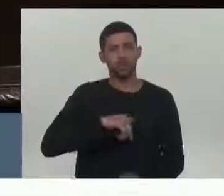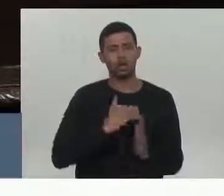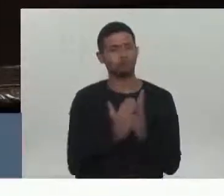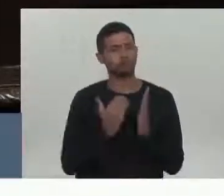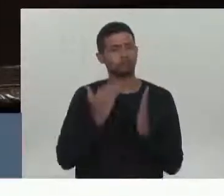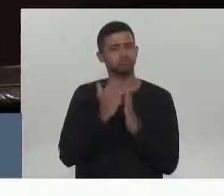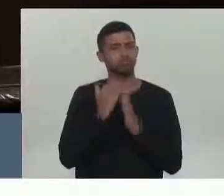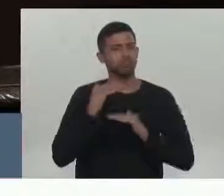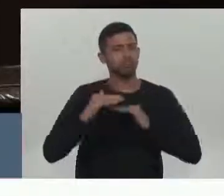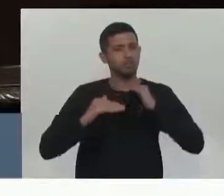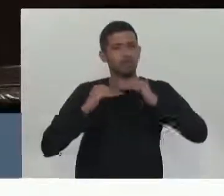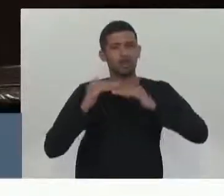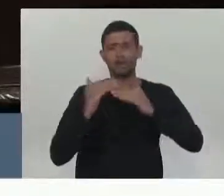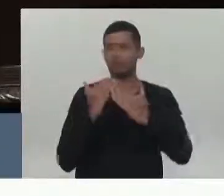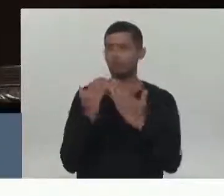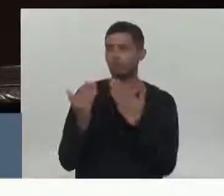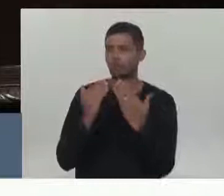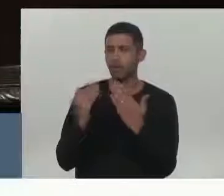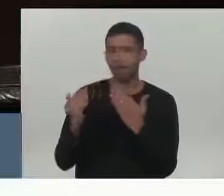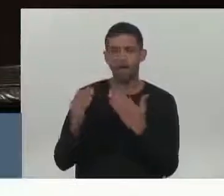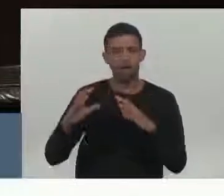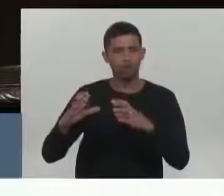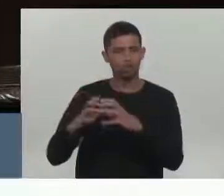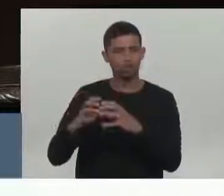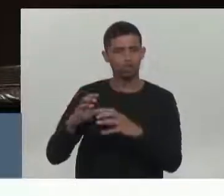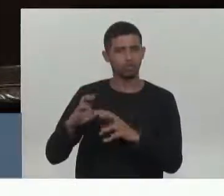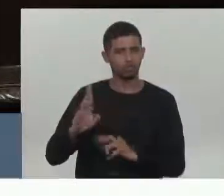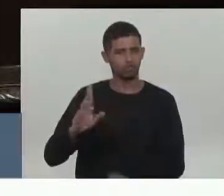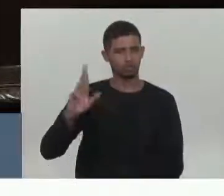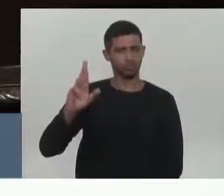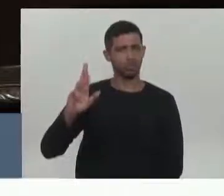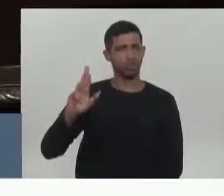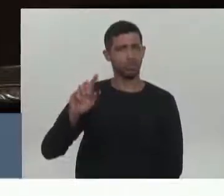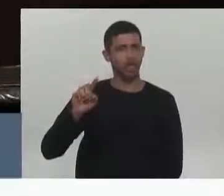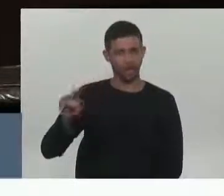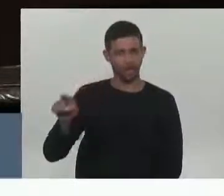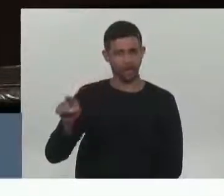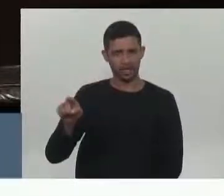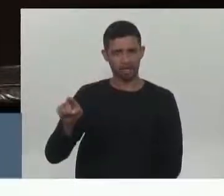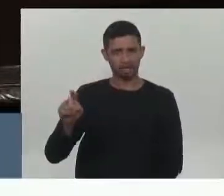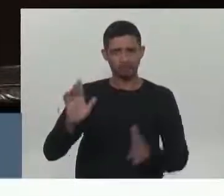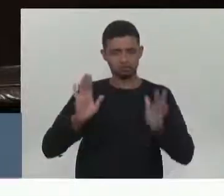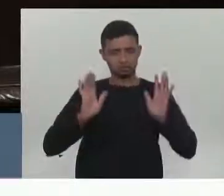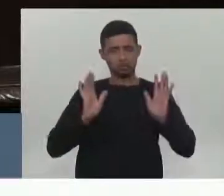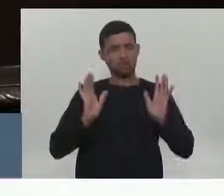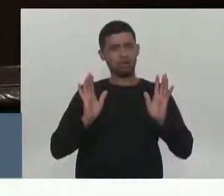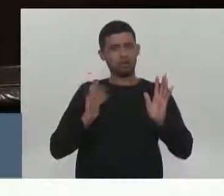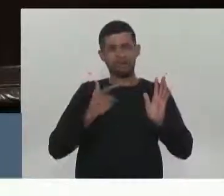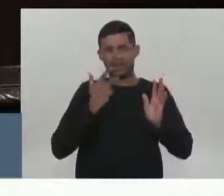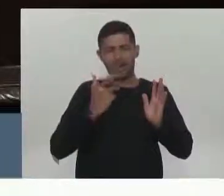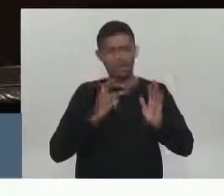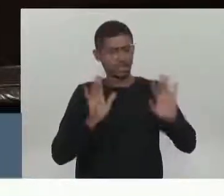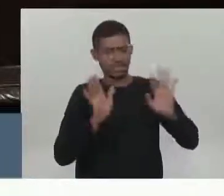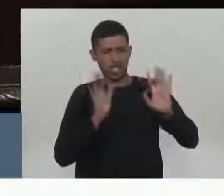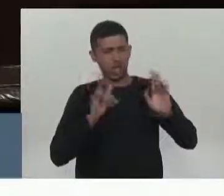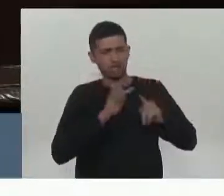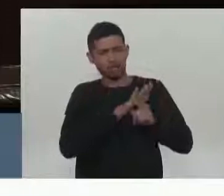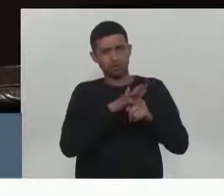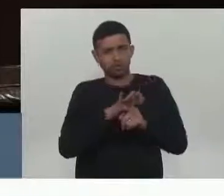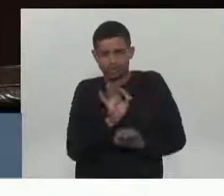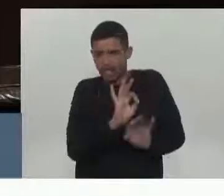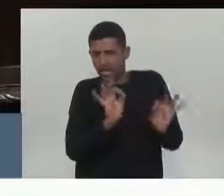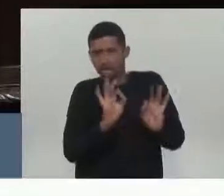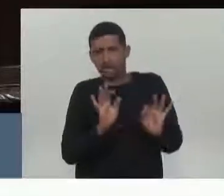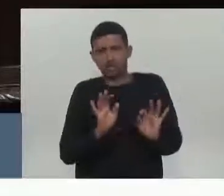diálogos no parlamento com a liderança, não houve um só momento em que a liderança se absteve em atender às demandas